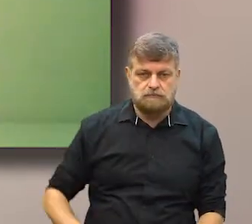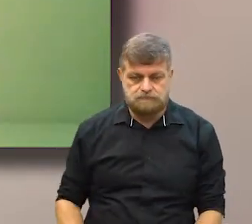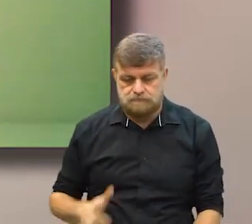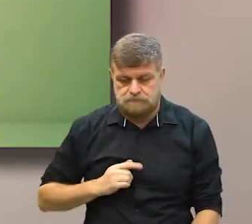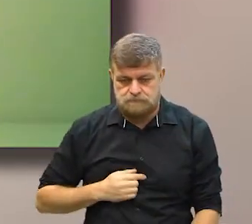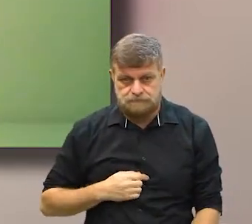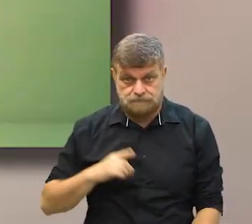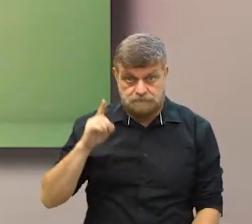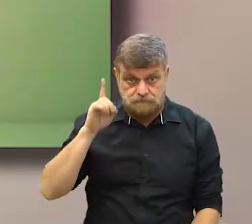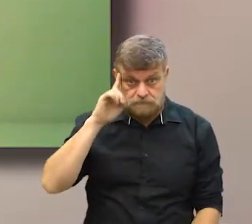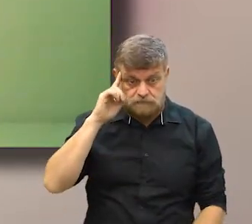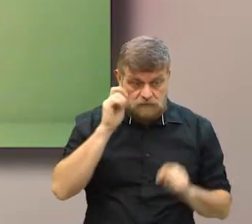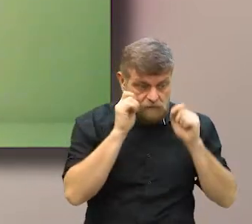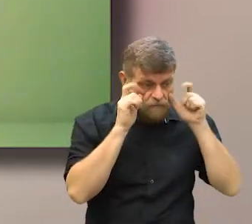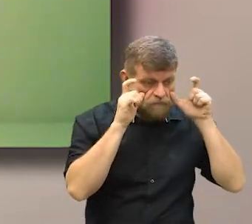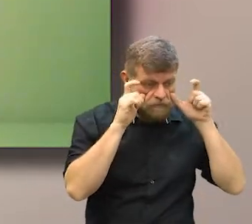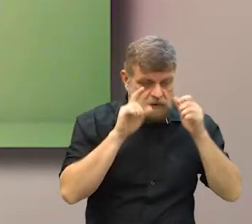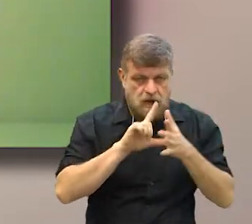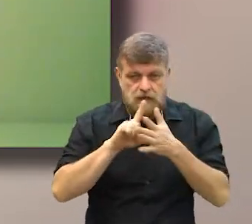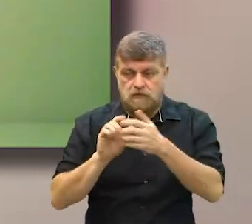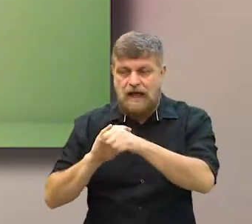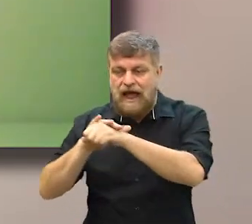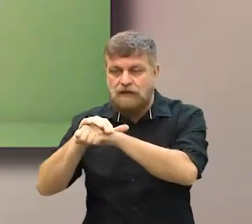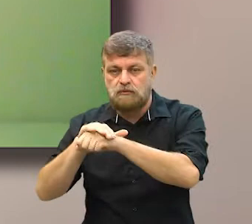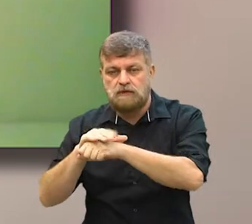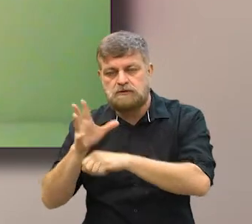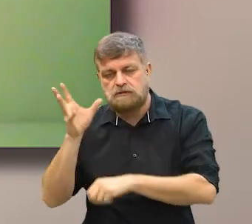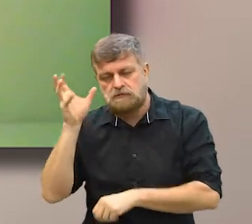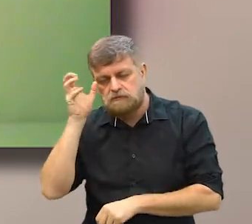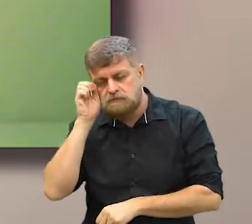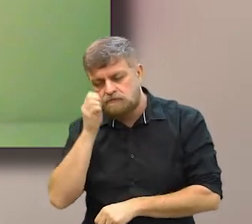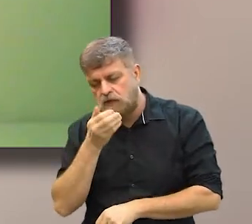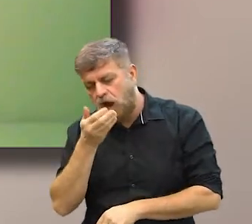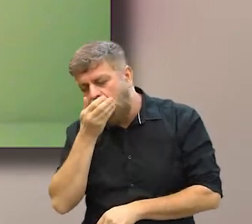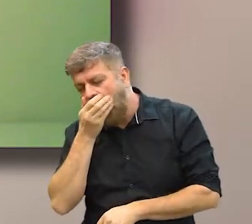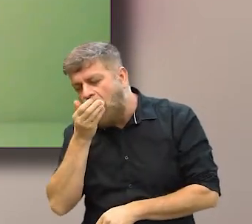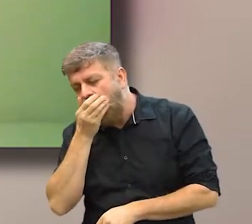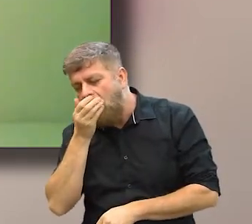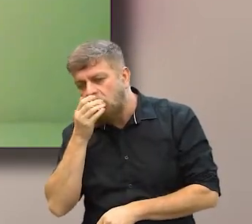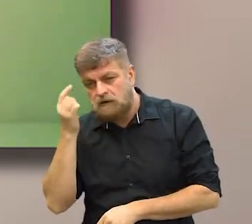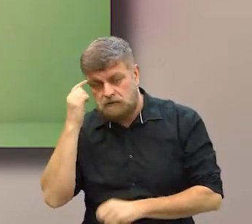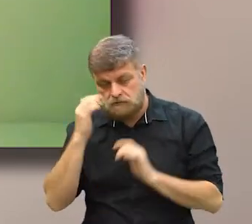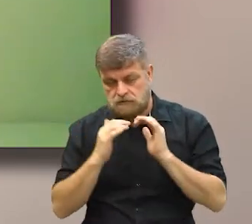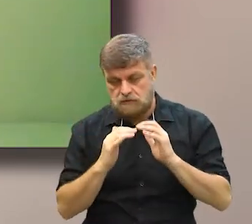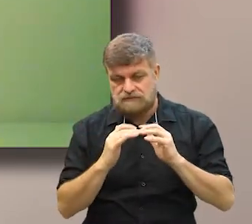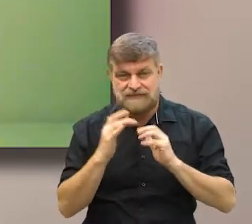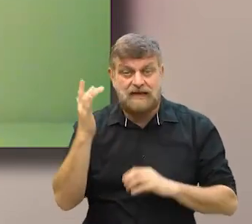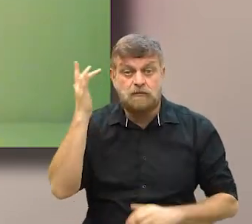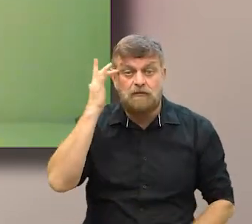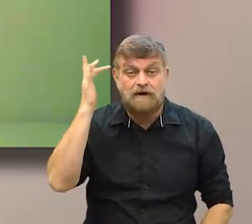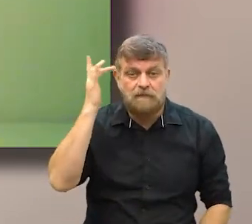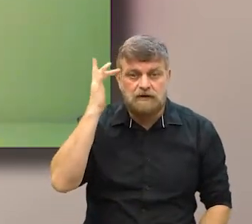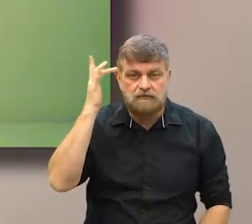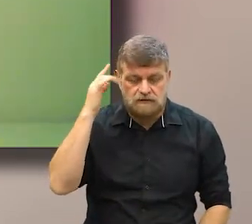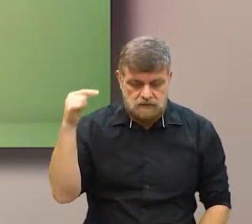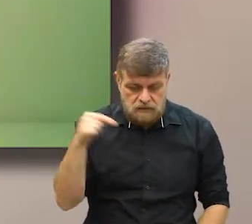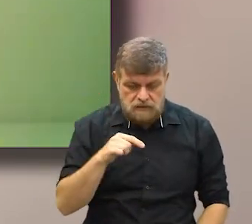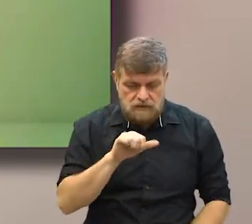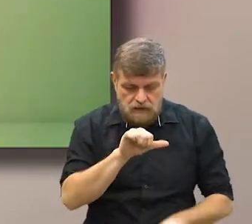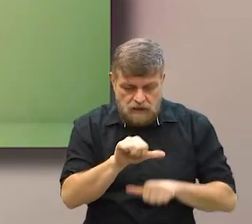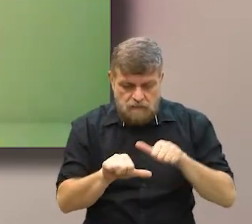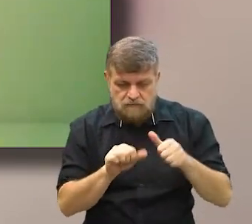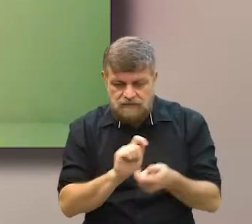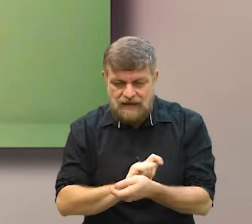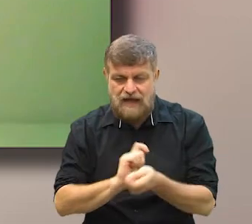maior parte do dia na vigília e um sono predominantemente noturno. Então, o próprio cérebro da criança amadurecendo